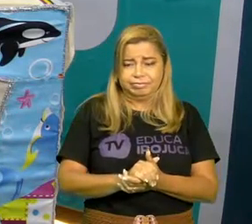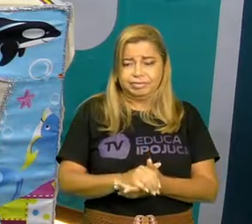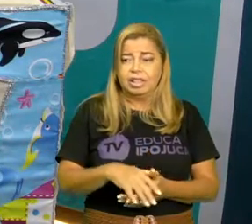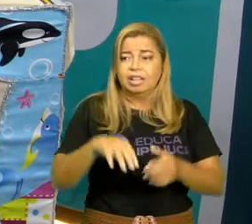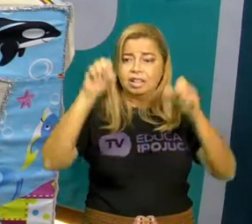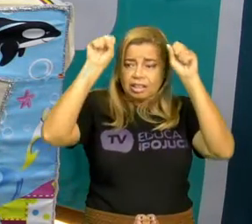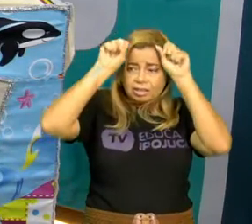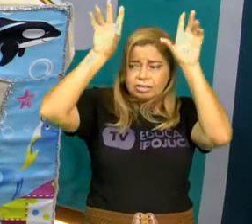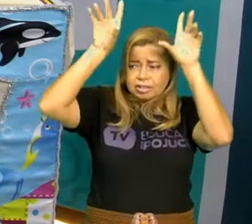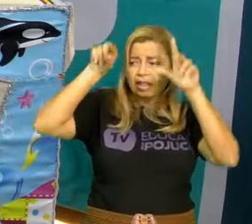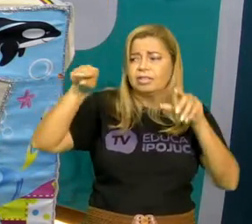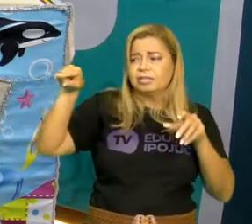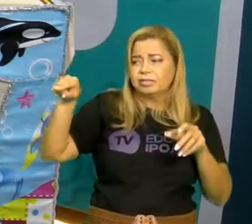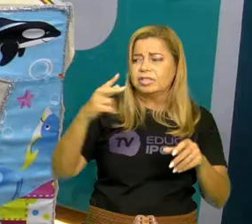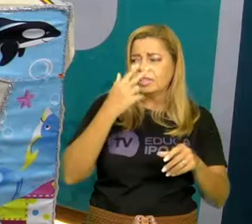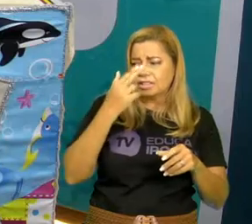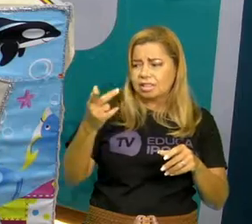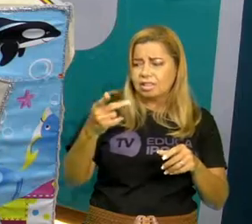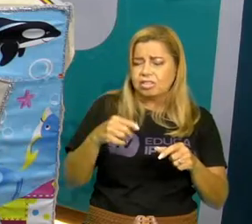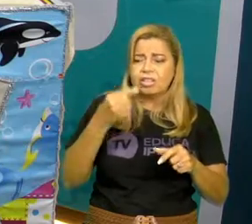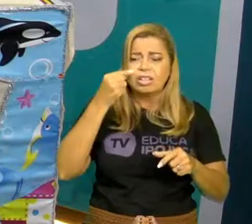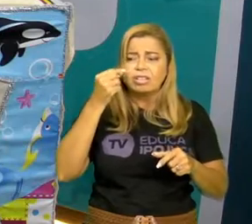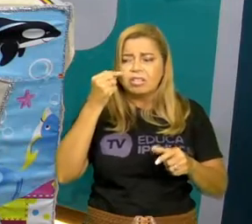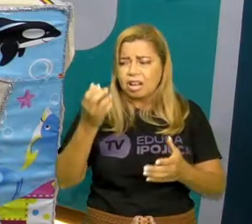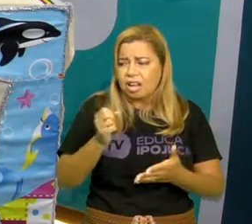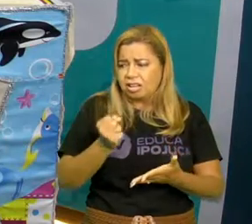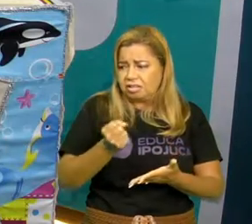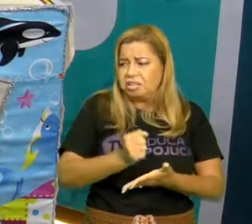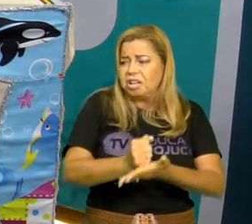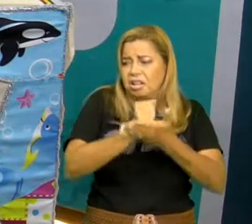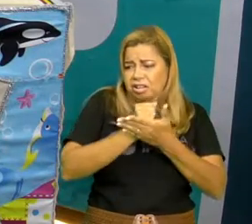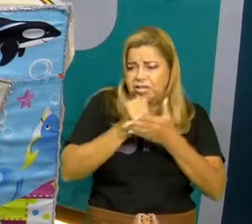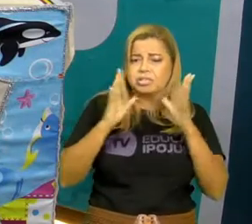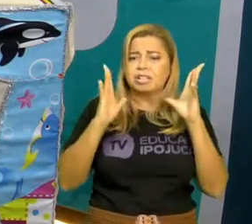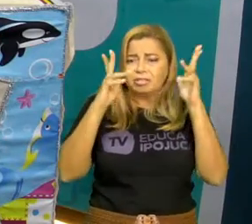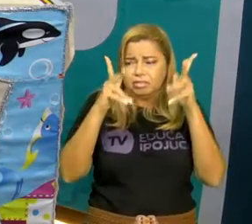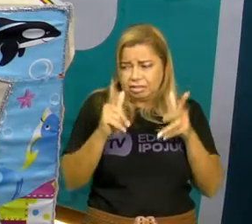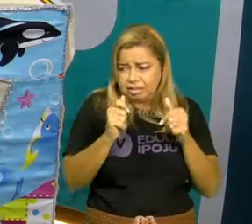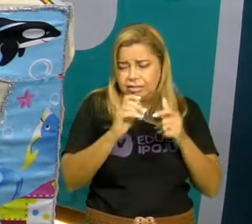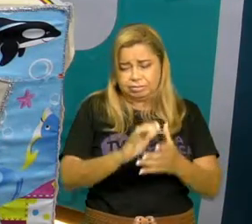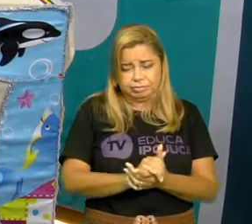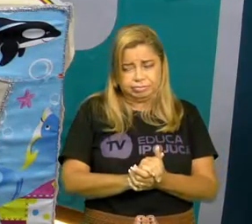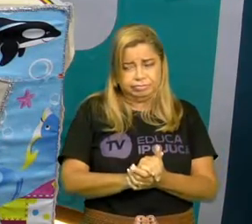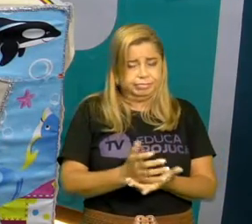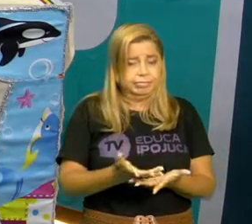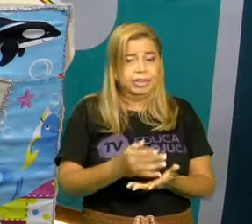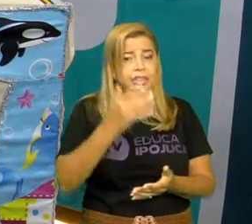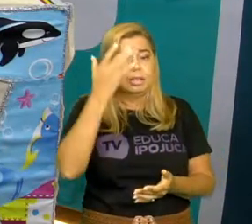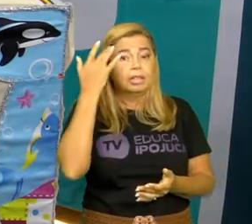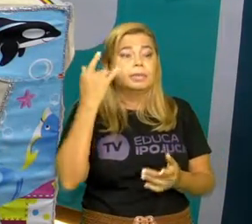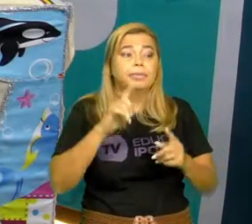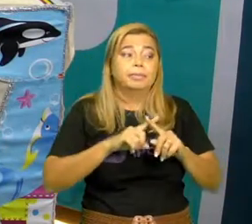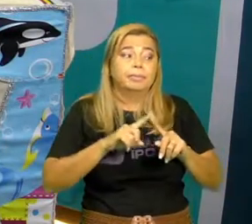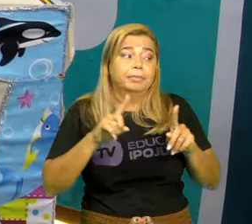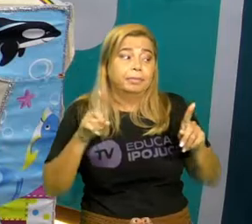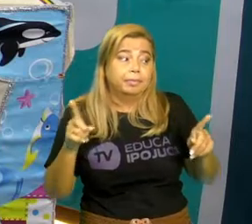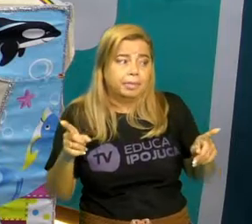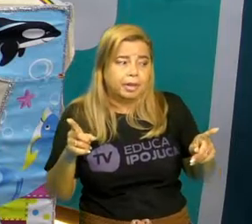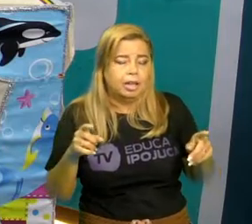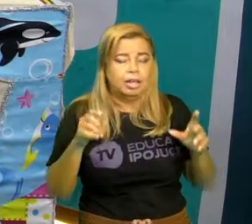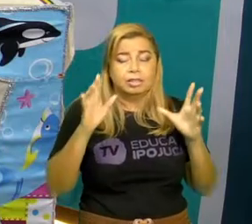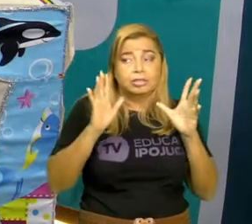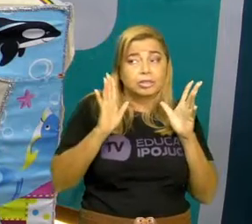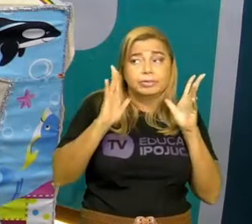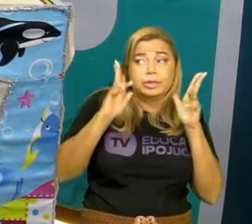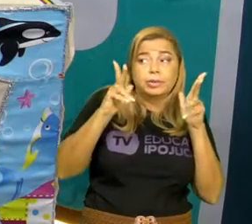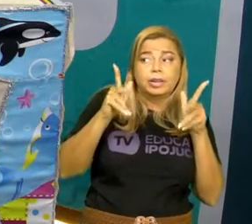acha, Leiturinha? O leão vai precisar de um rato pra quê? Pois é. Pra nada. Foi justamente, crianças, o que o leão